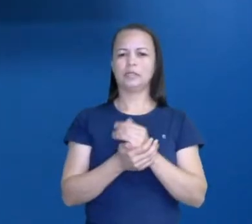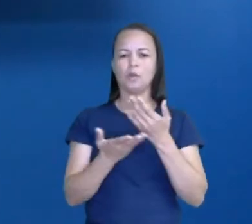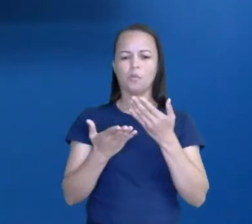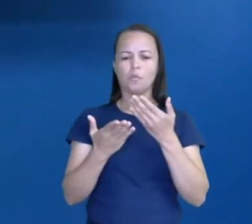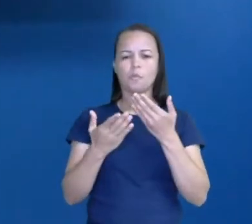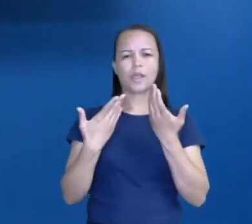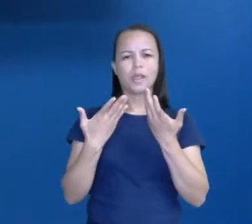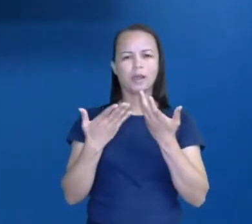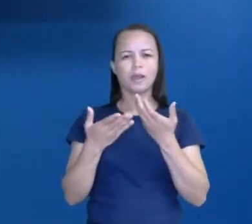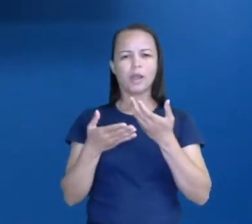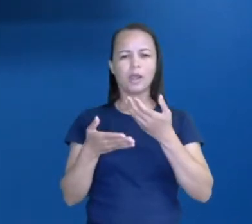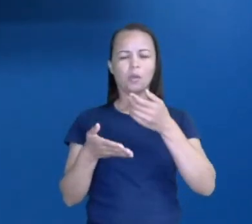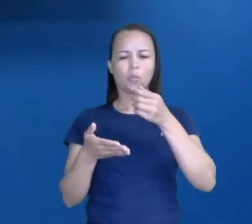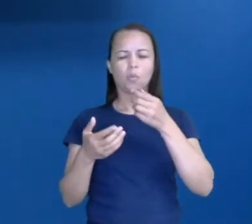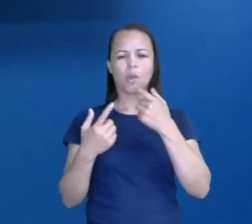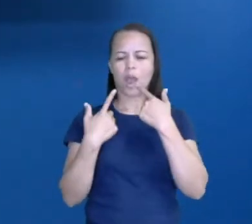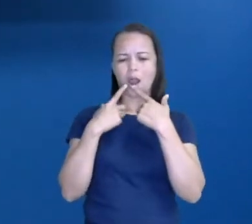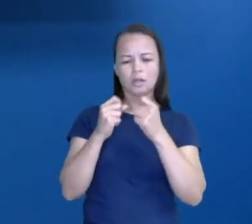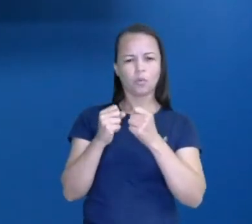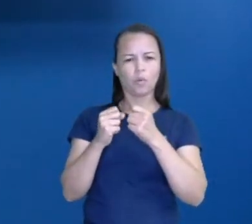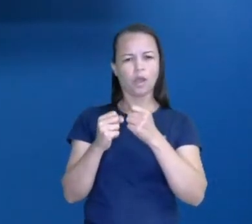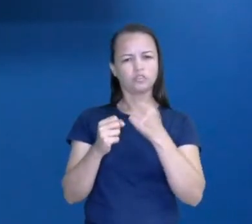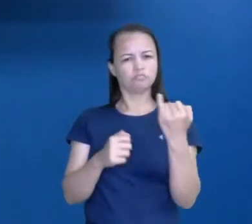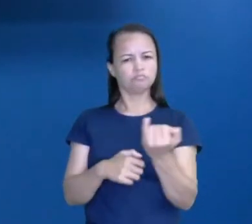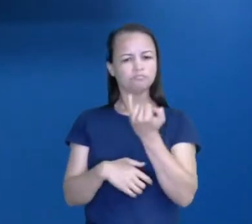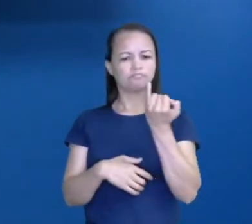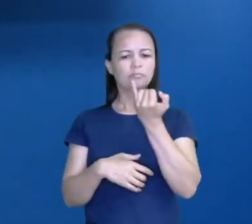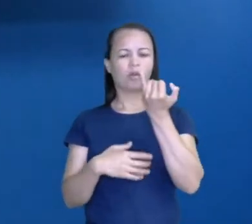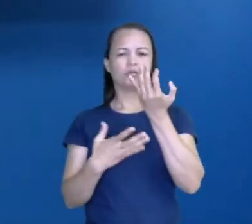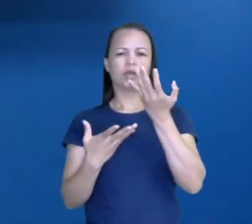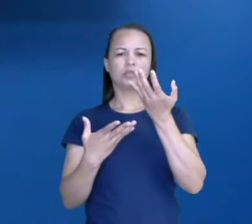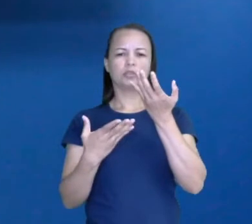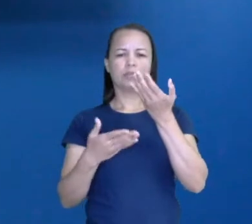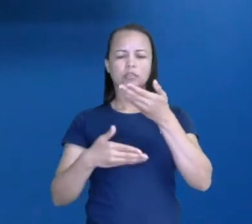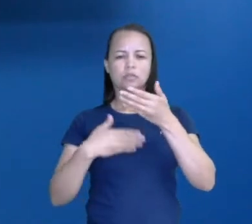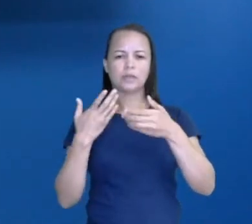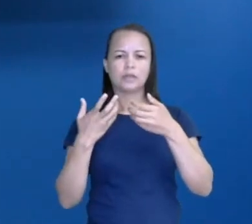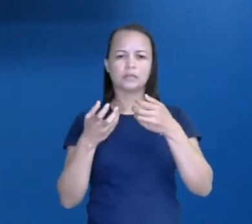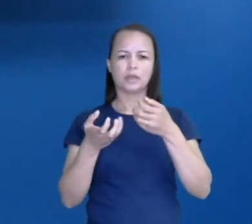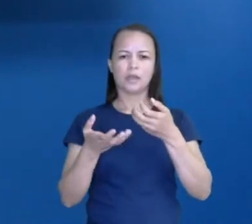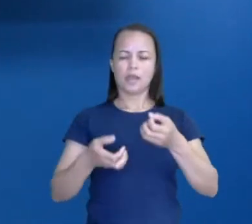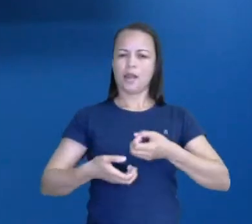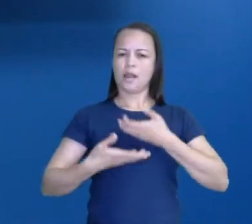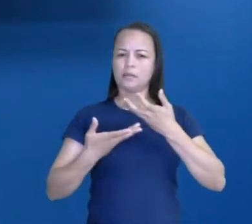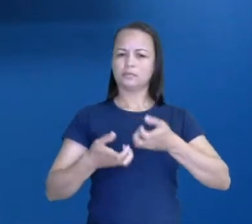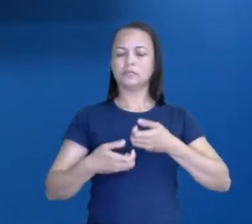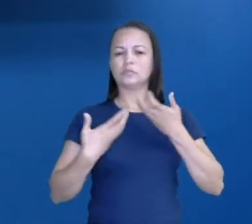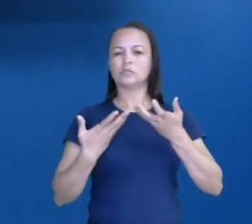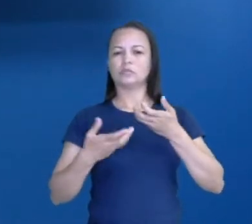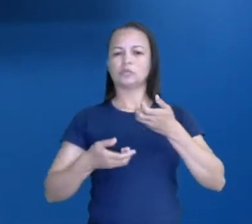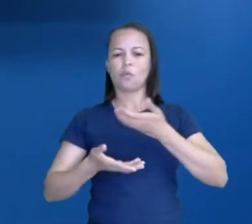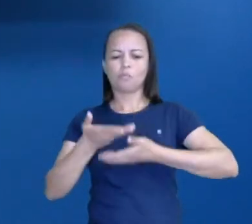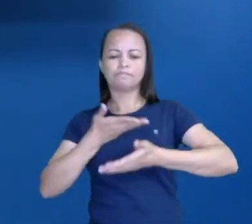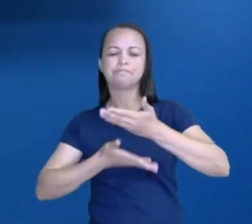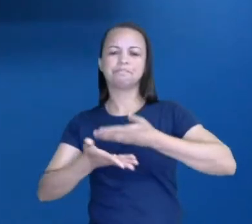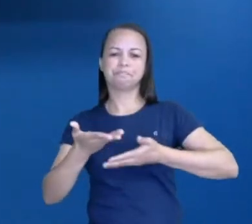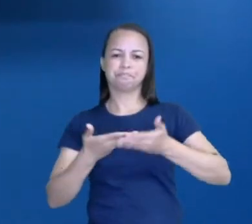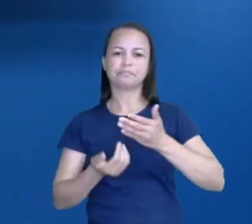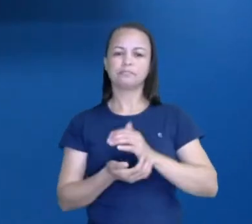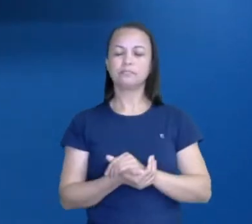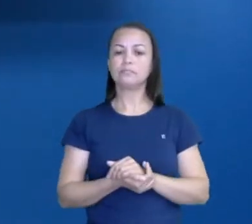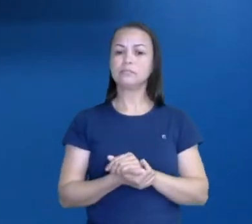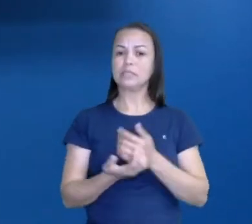chave, né? A gente usa essa linguagem para estabelecer relações, entendeu?